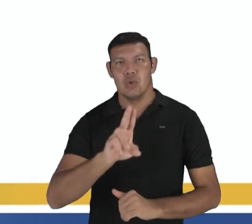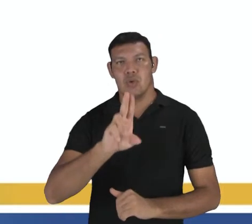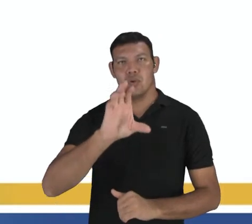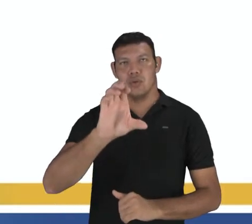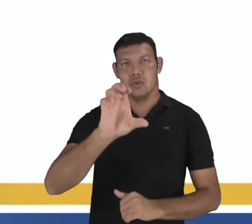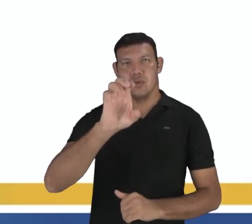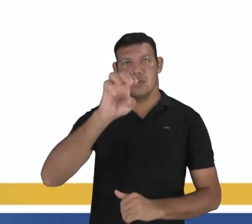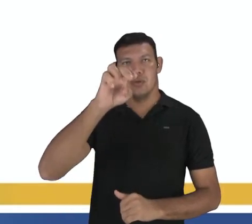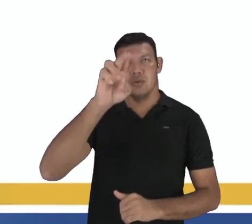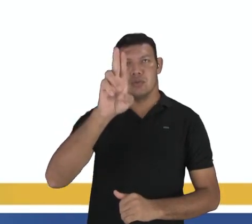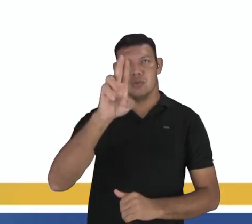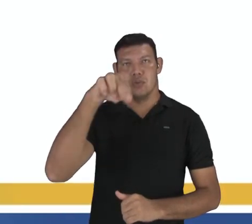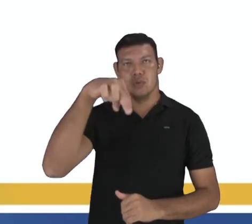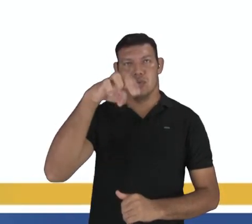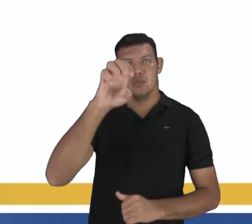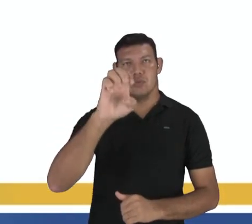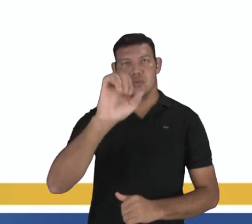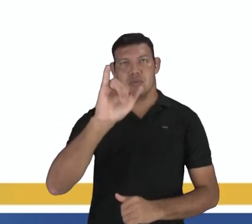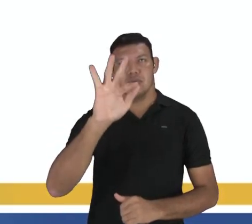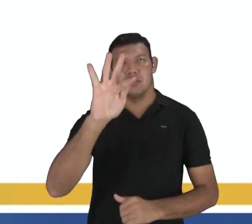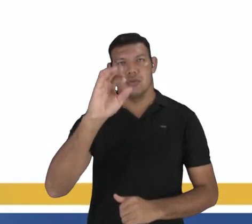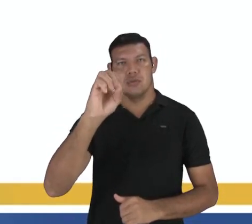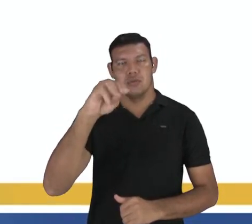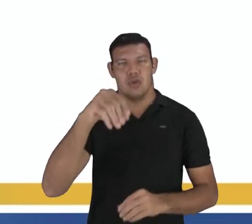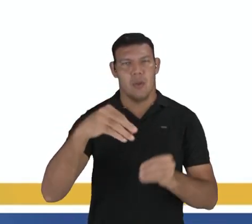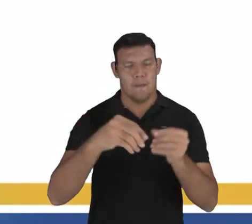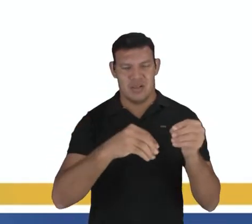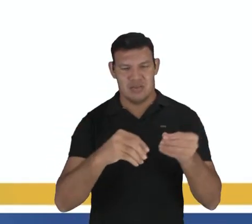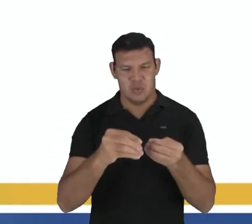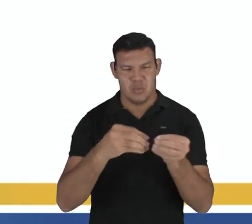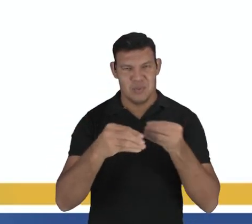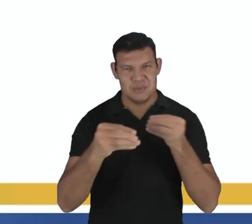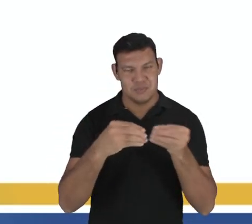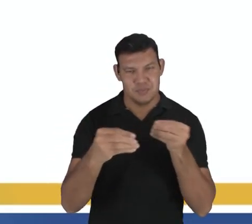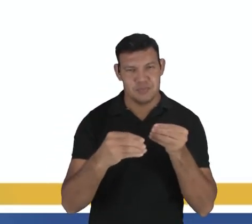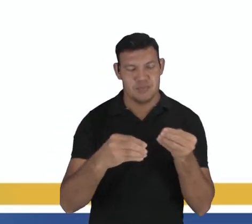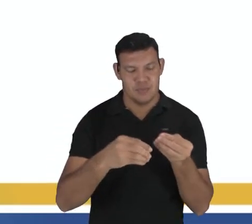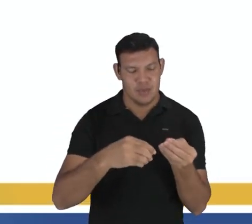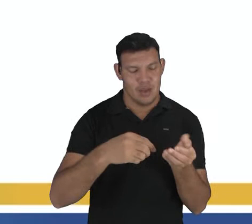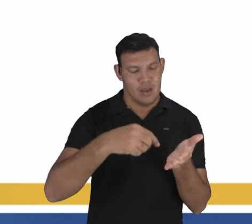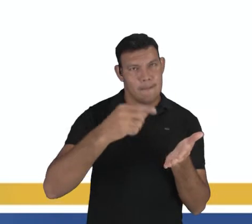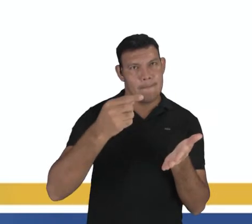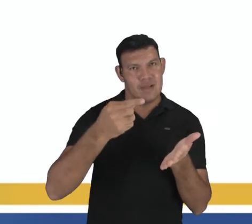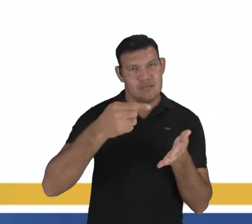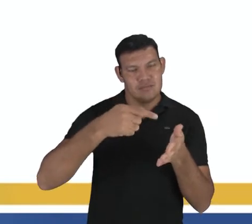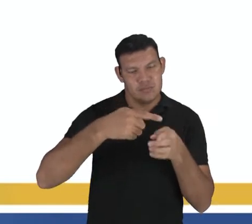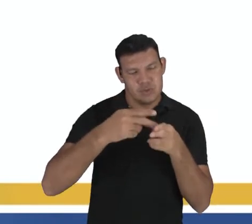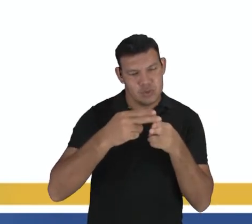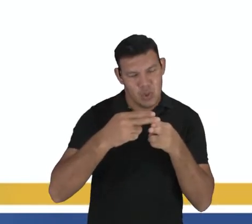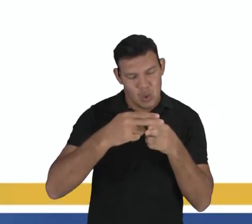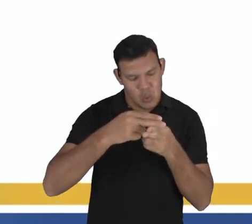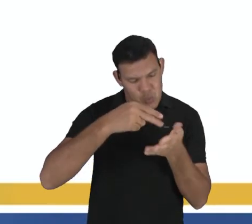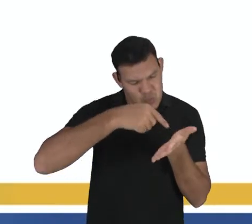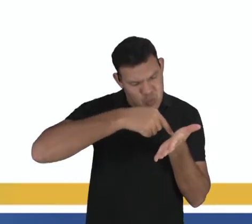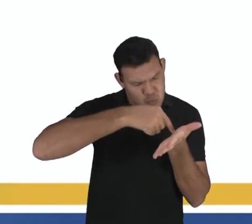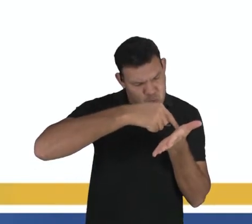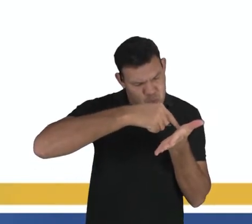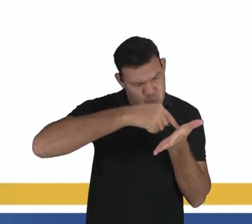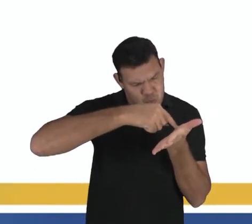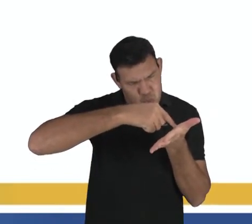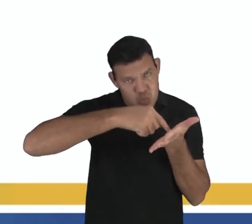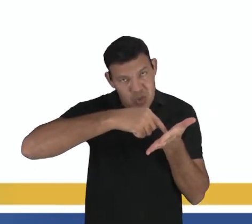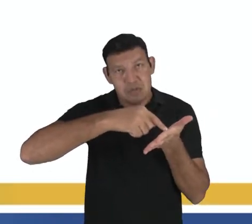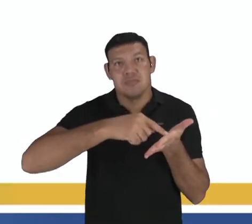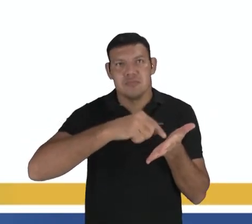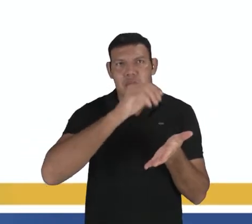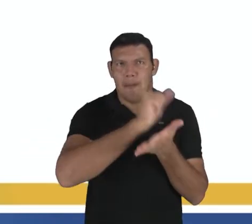numa argila, né? Umedecida com uma espécie de canivete, por isso tem esse nome de cunho, né? Cuneiforme, então é o